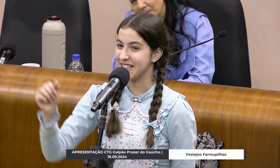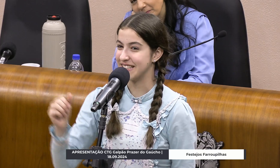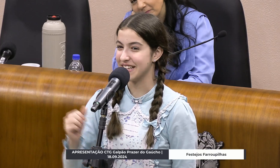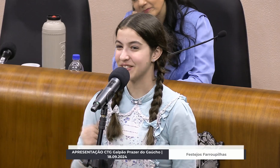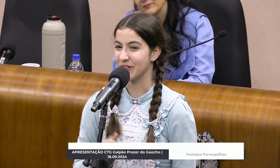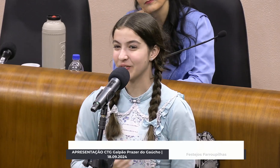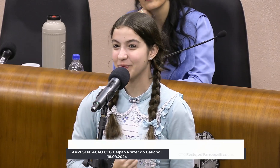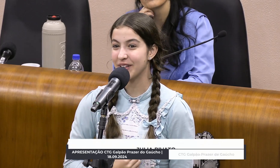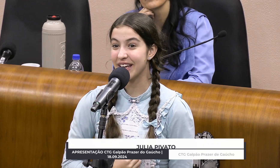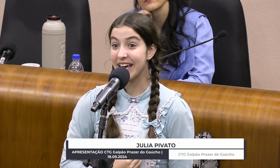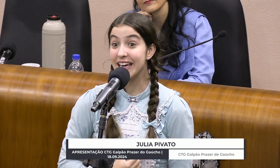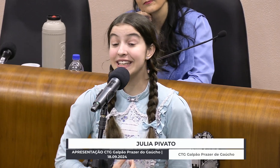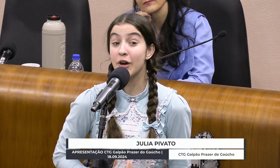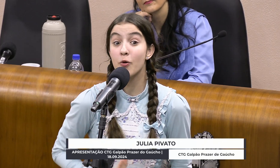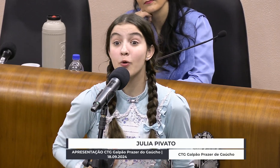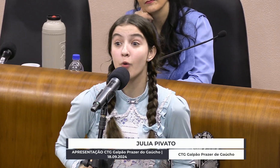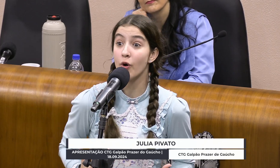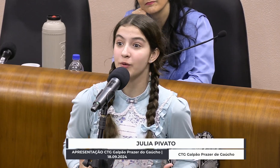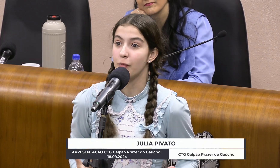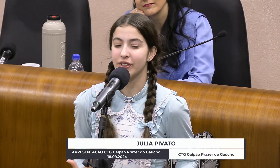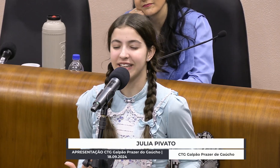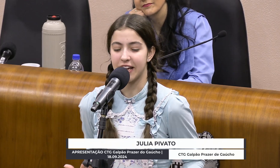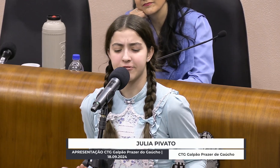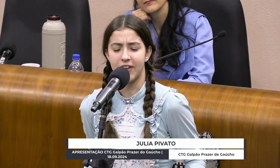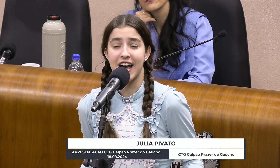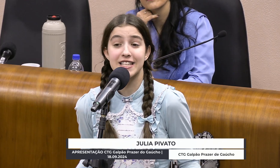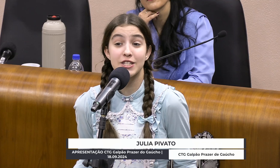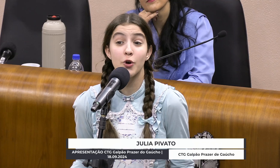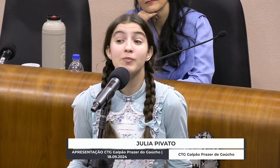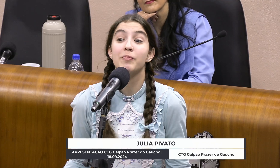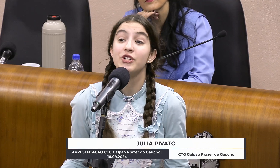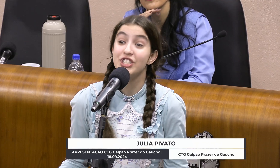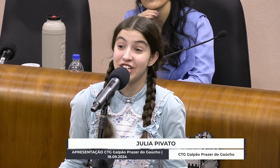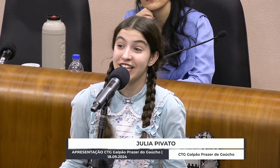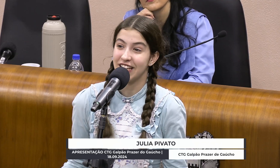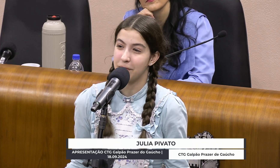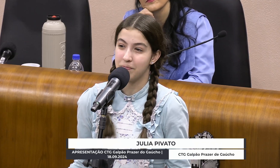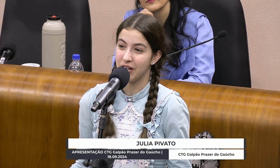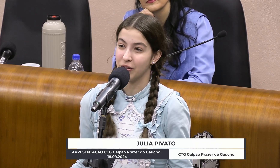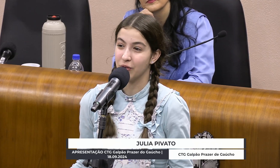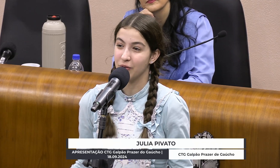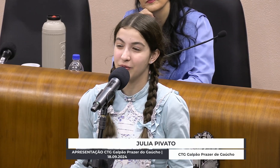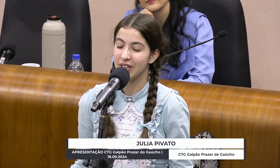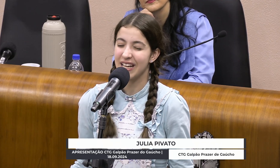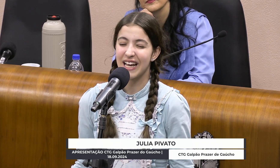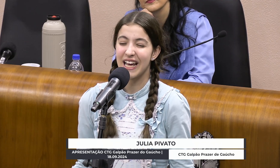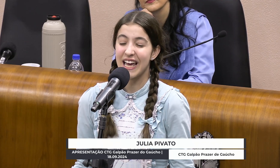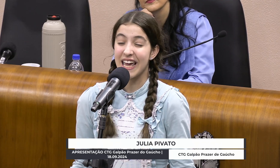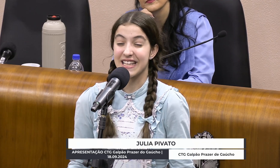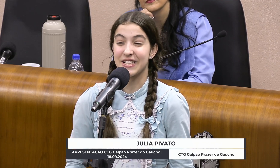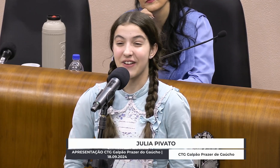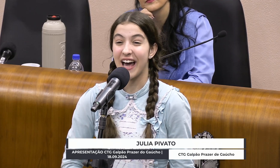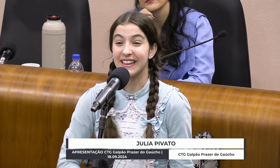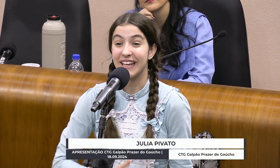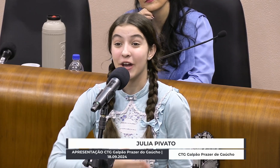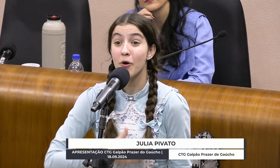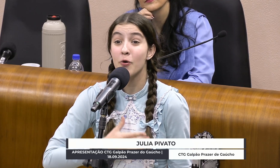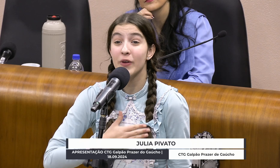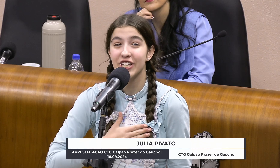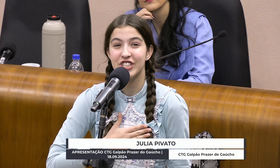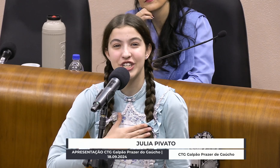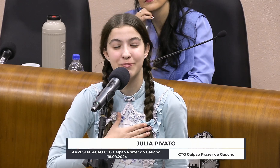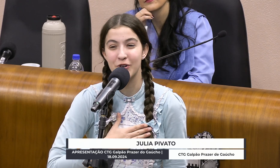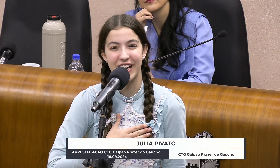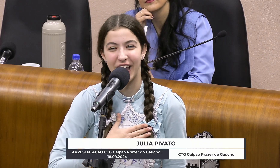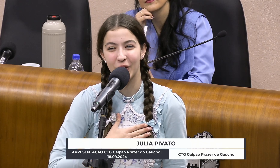É preciso que o corpo de quem faz uma bruxinha de pano resguarde